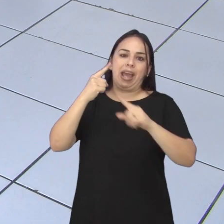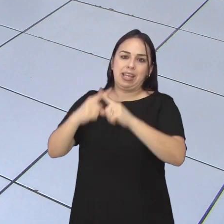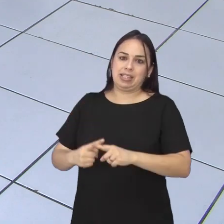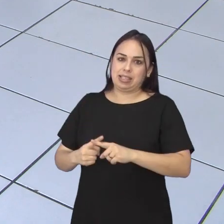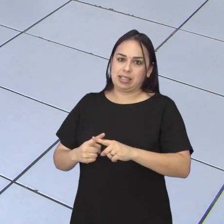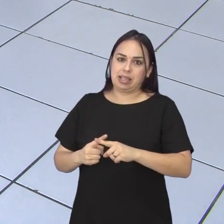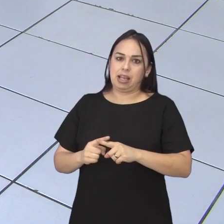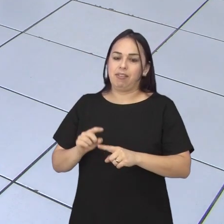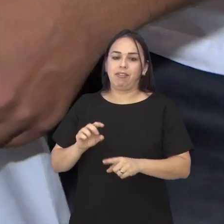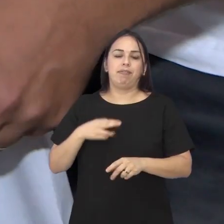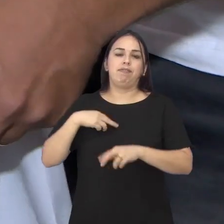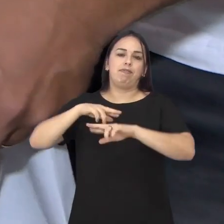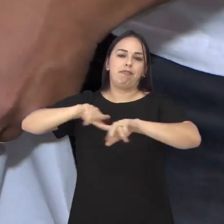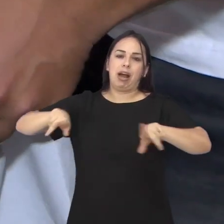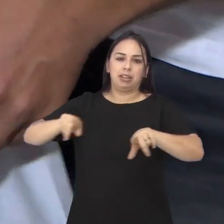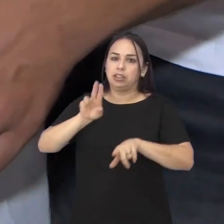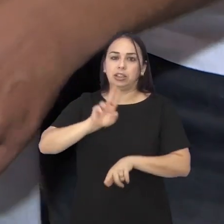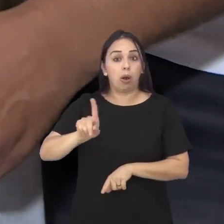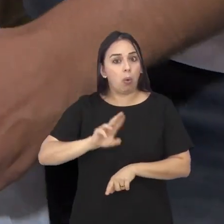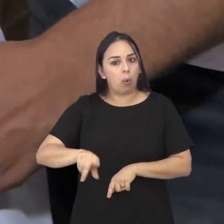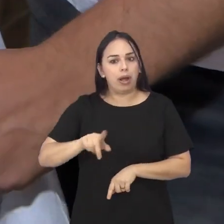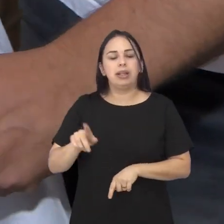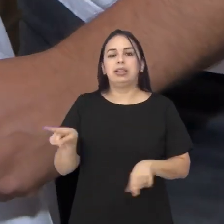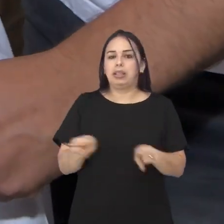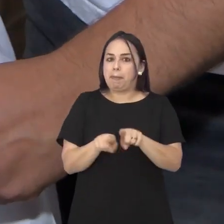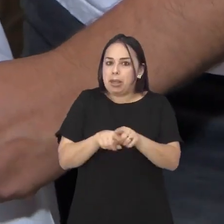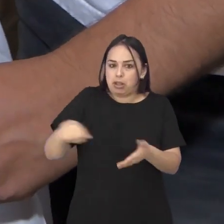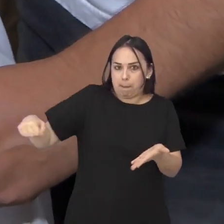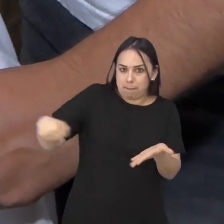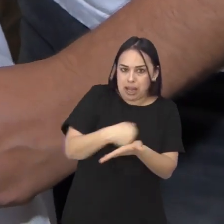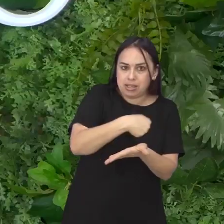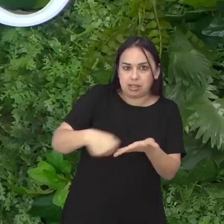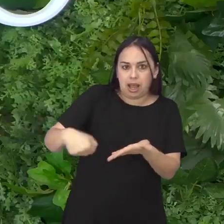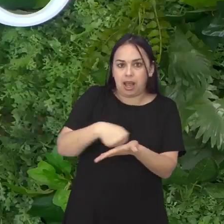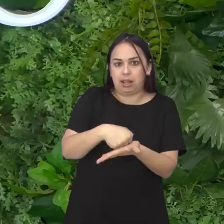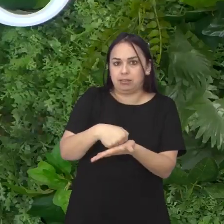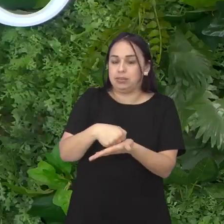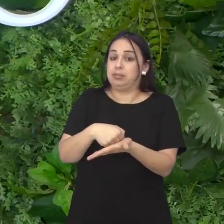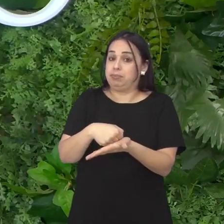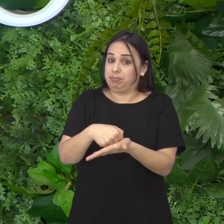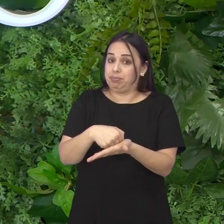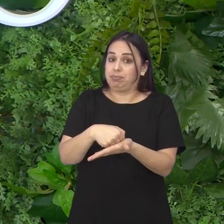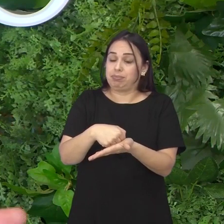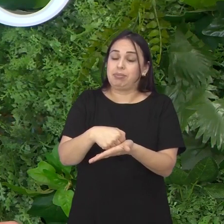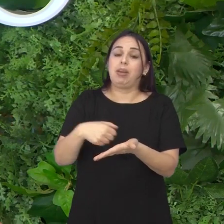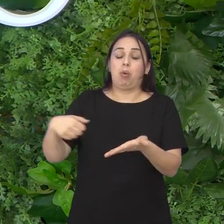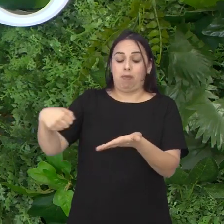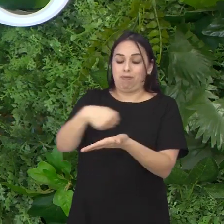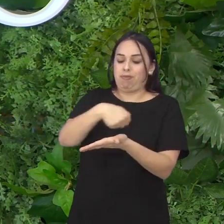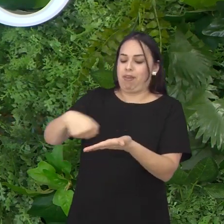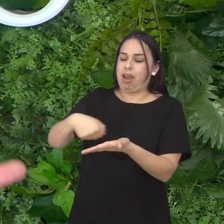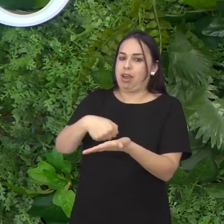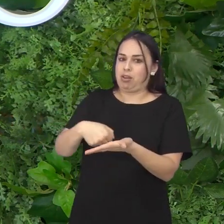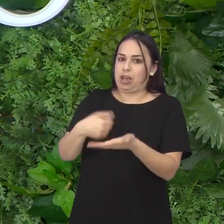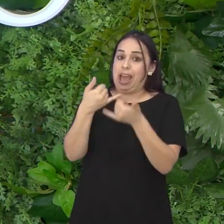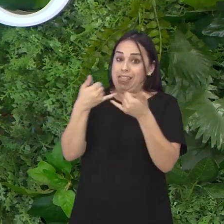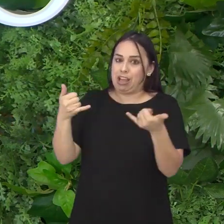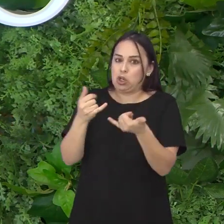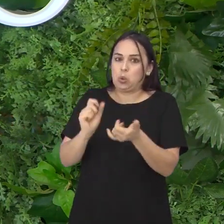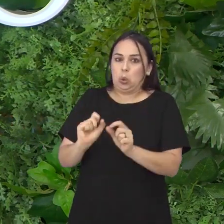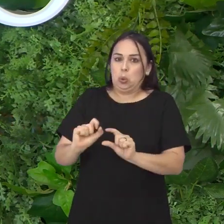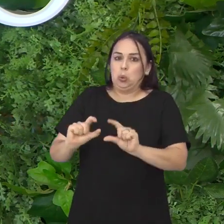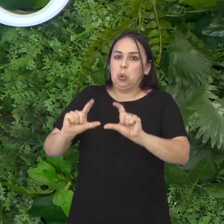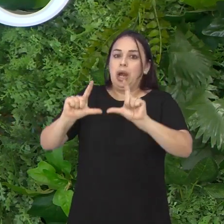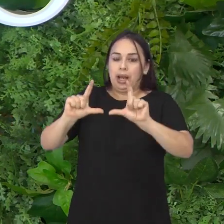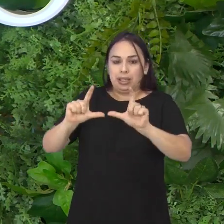várias vezes por semana. E na hora de passar, a mesma coisa. O ferro é um equipamento tem um consumo bastante elevado,